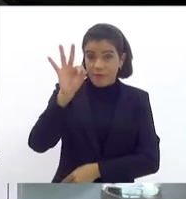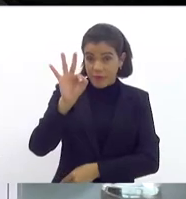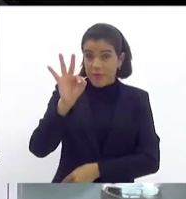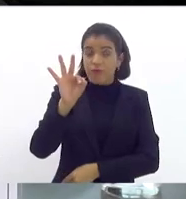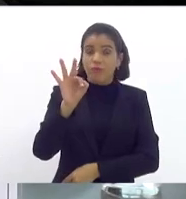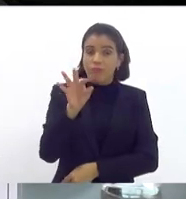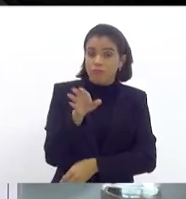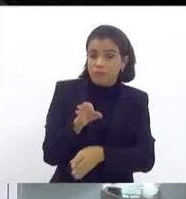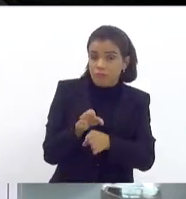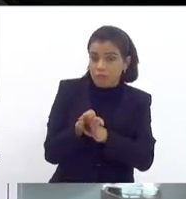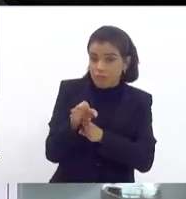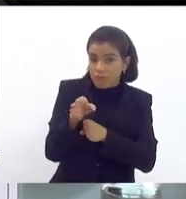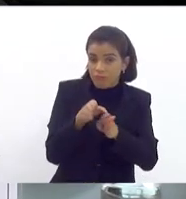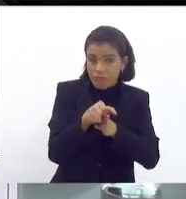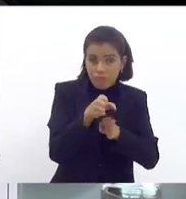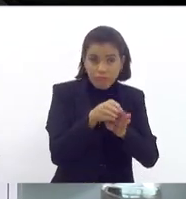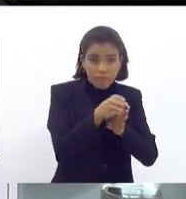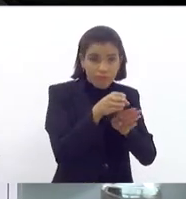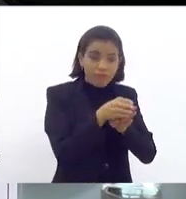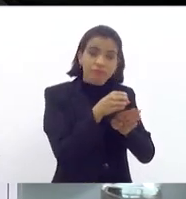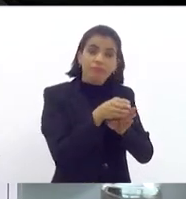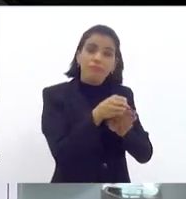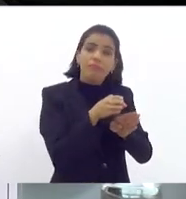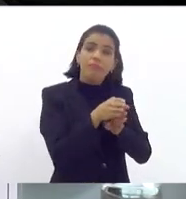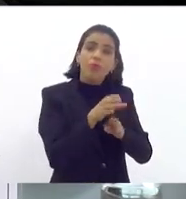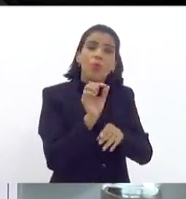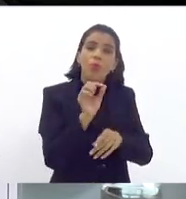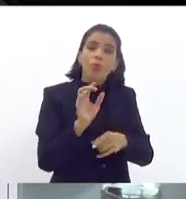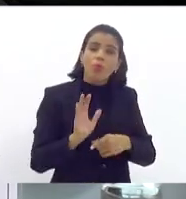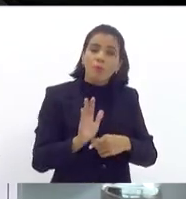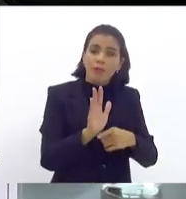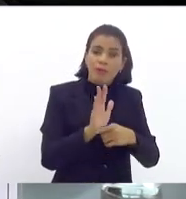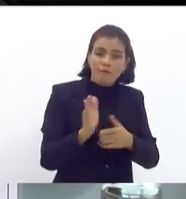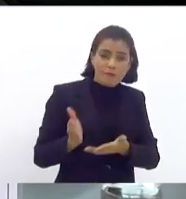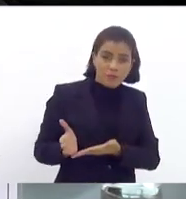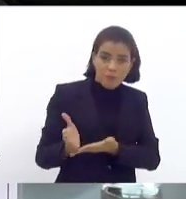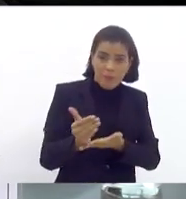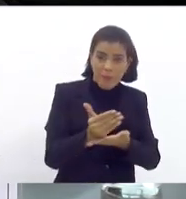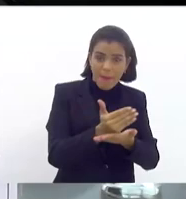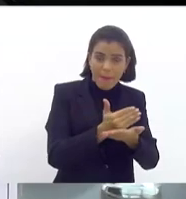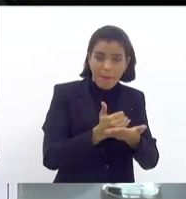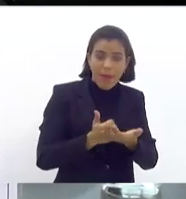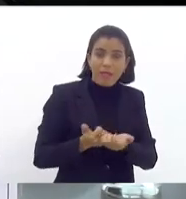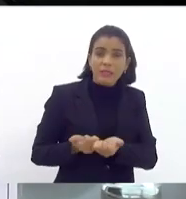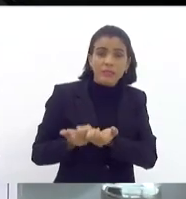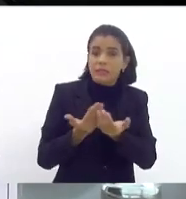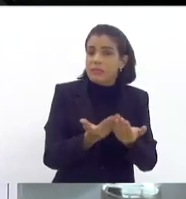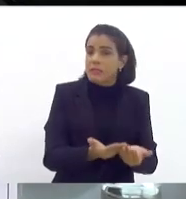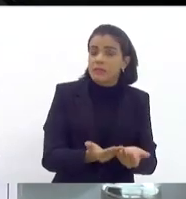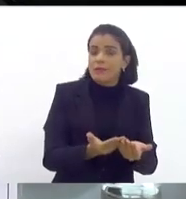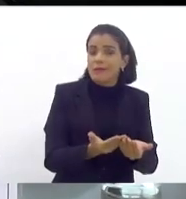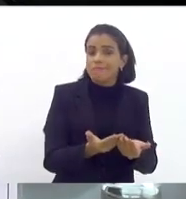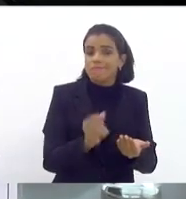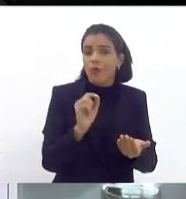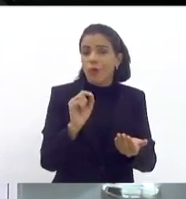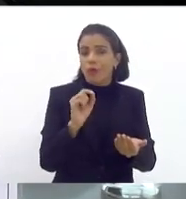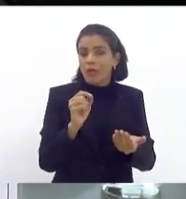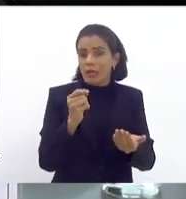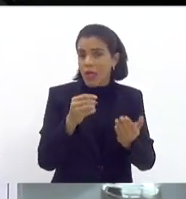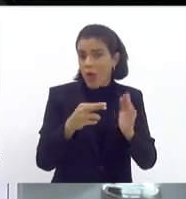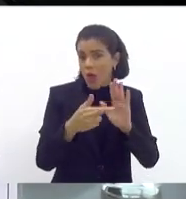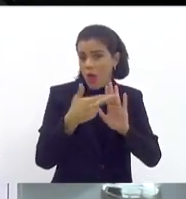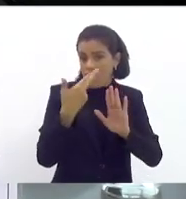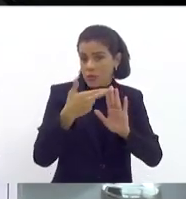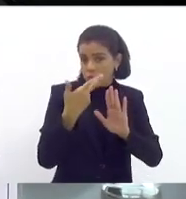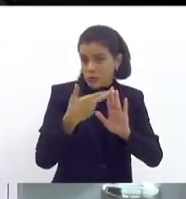disciplinou os benefícios fiscais, dando o caráter de precisar resolução com